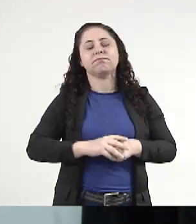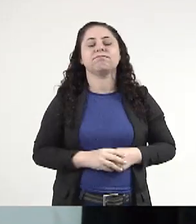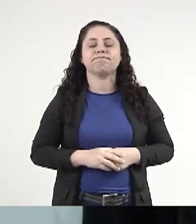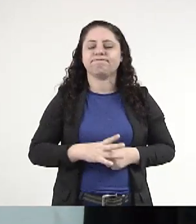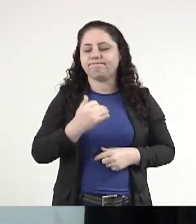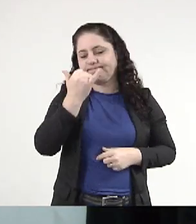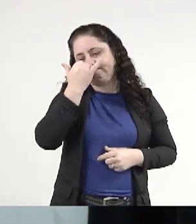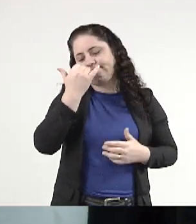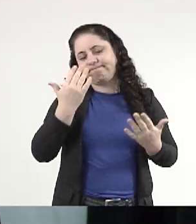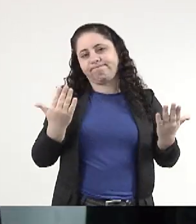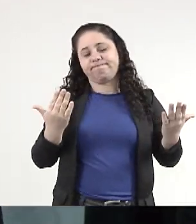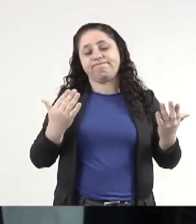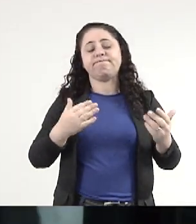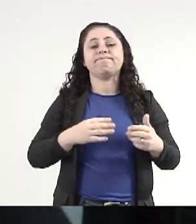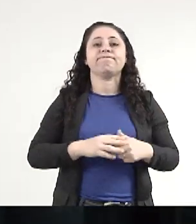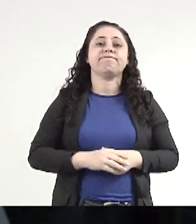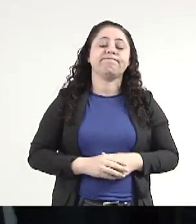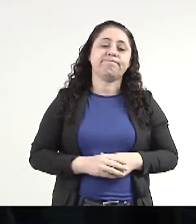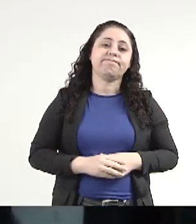Lamento.